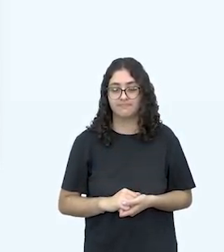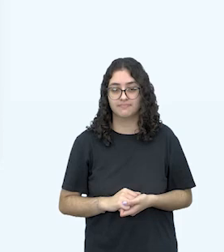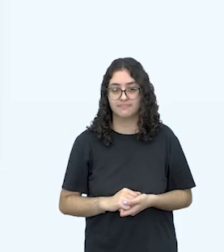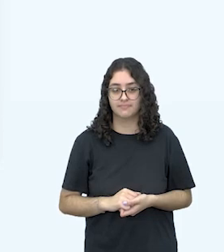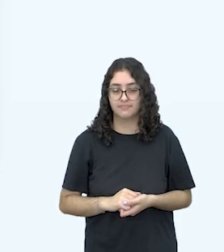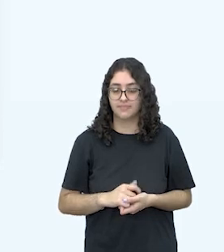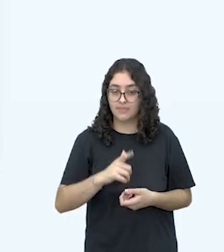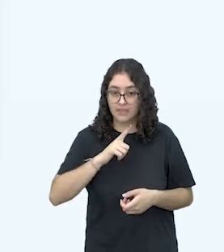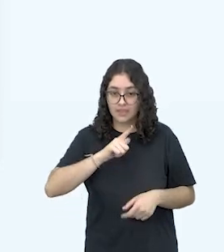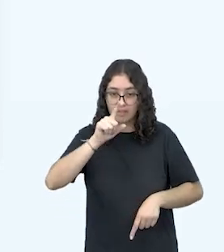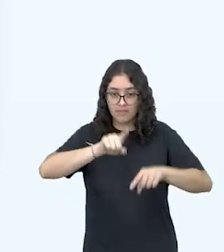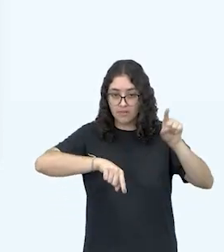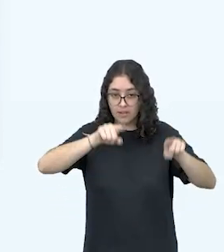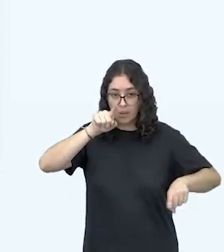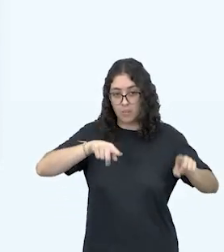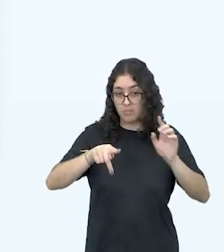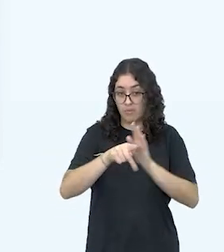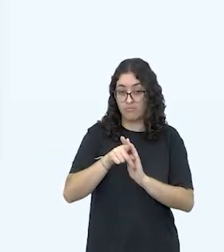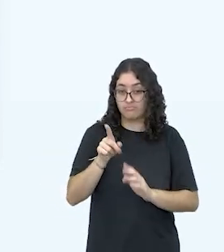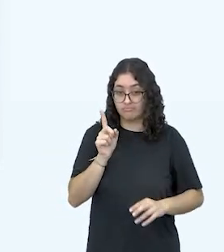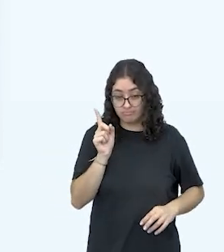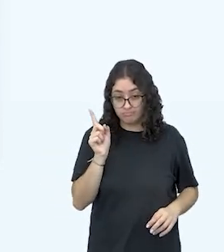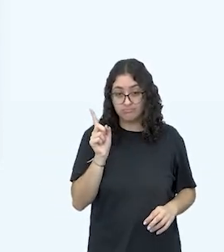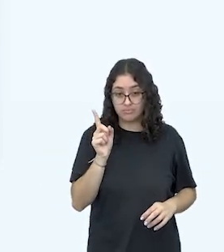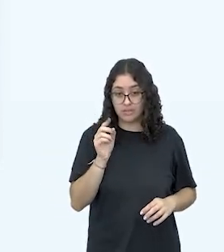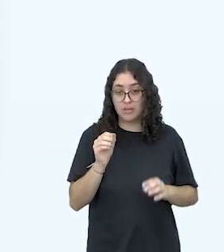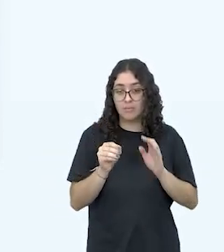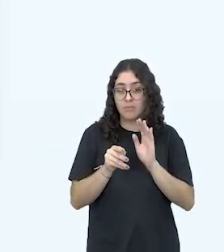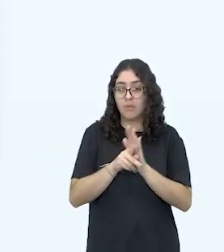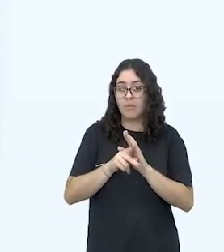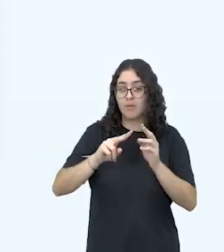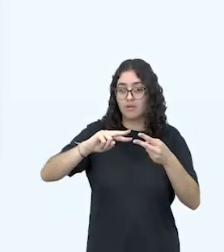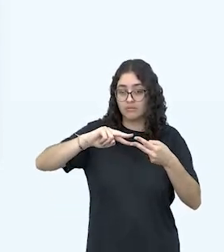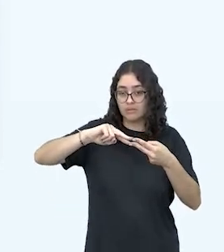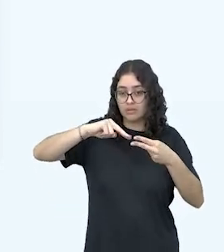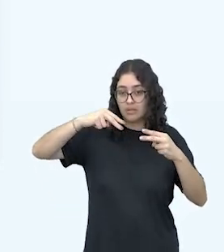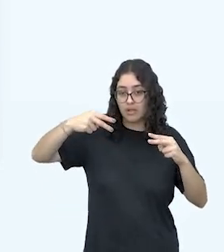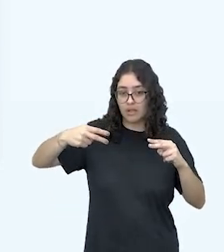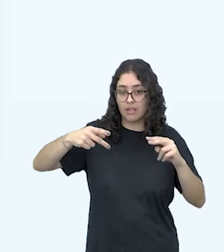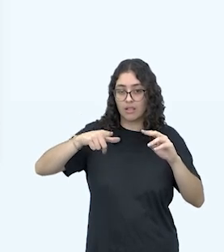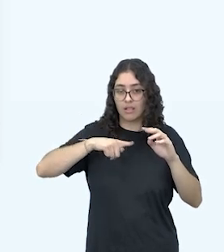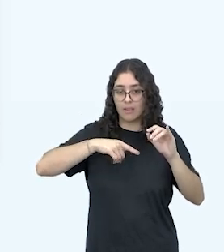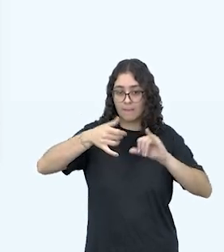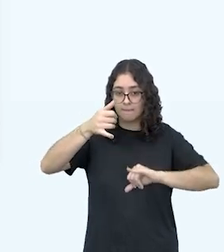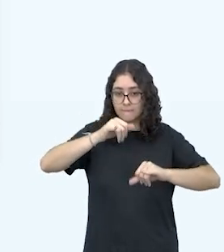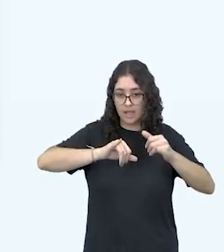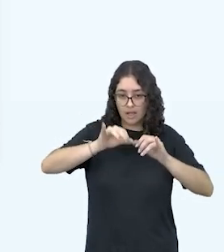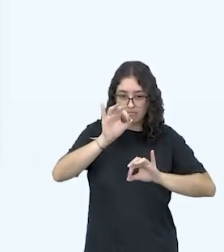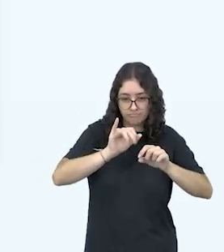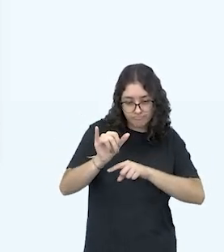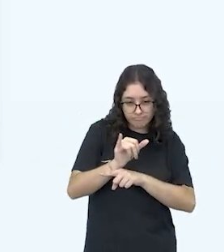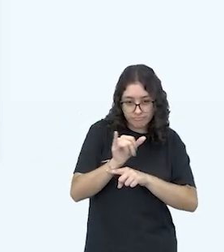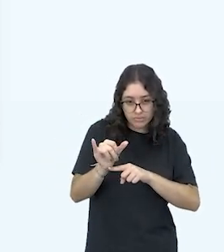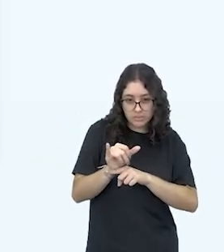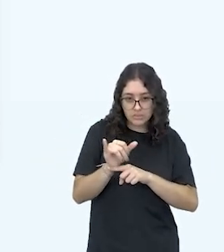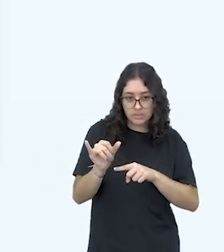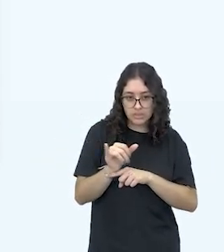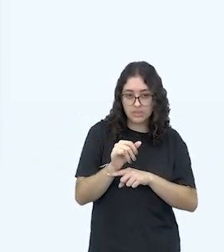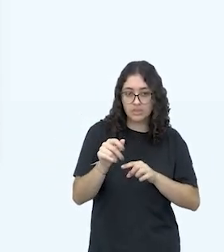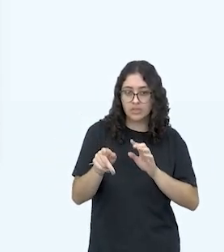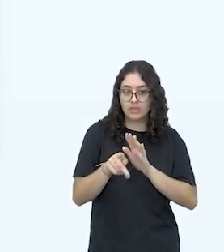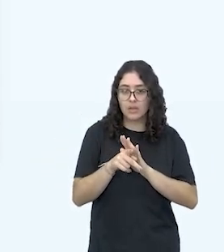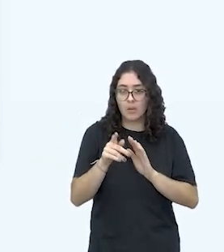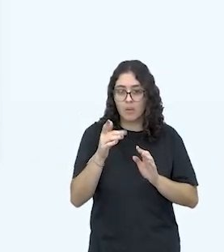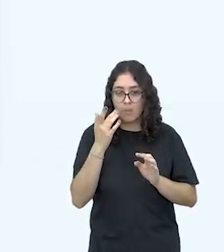A variedade CTC-20BT é produzida a partir de um gene de uma bactéria clonado em laboratório. Micropartículas de ouro